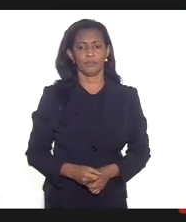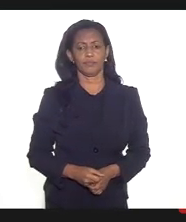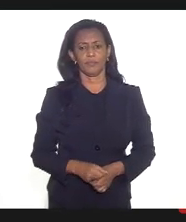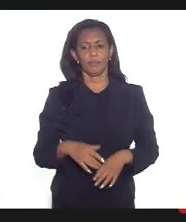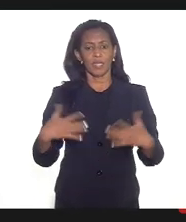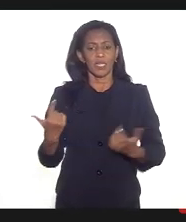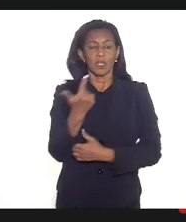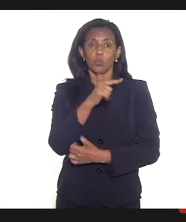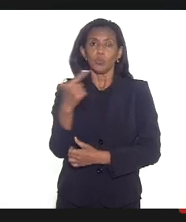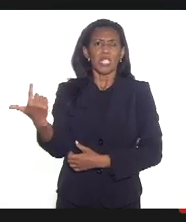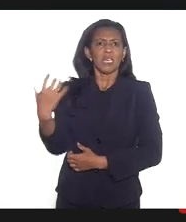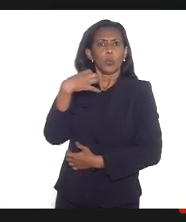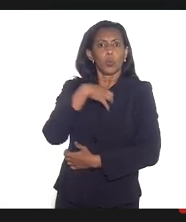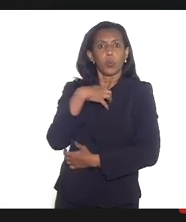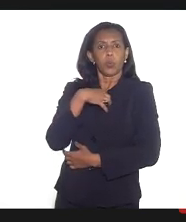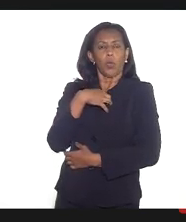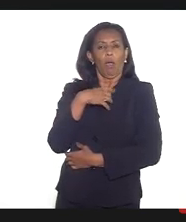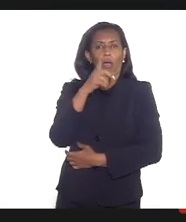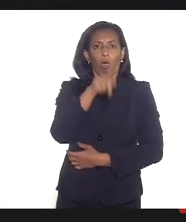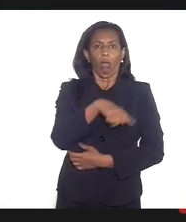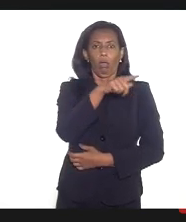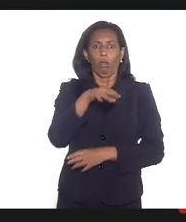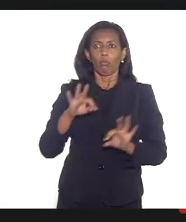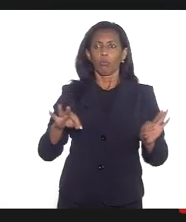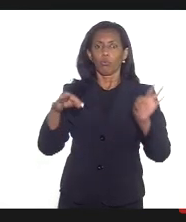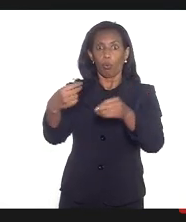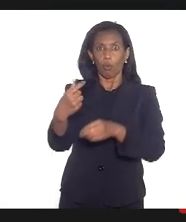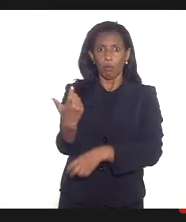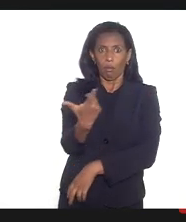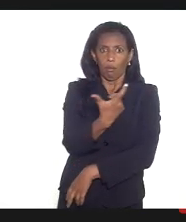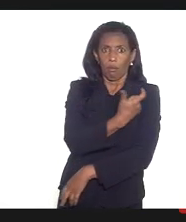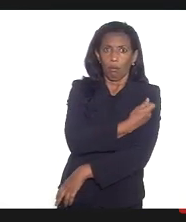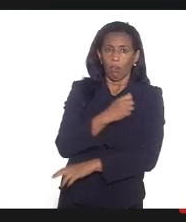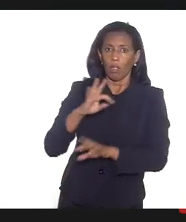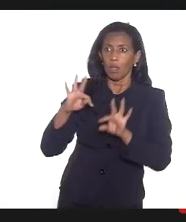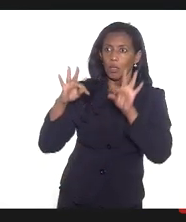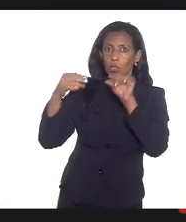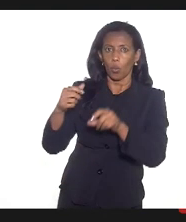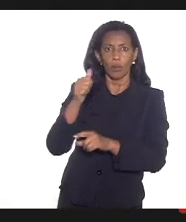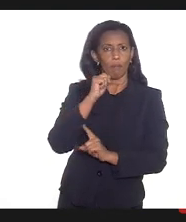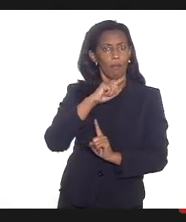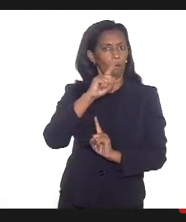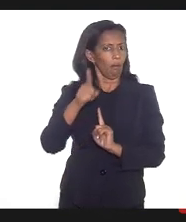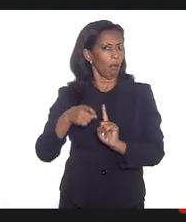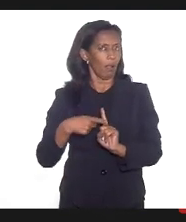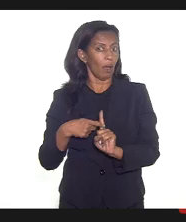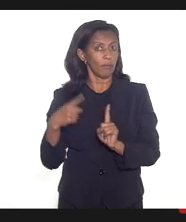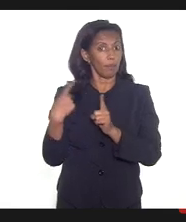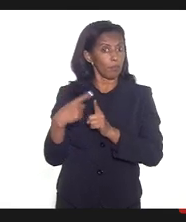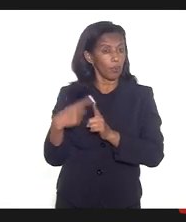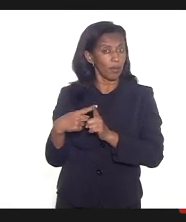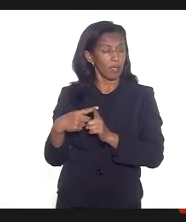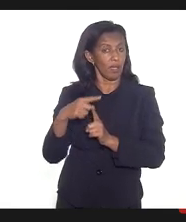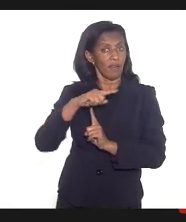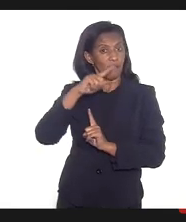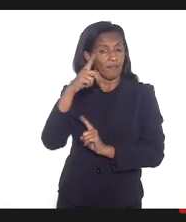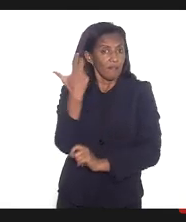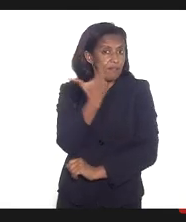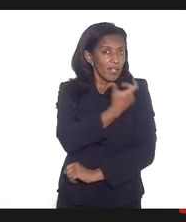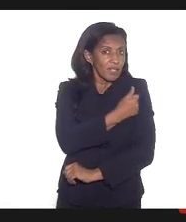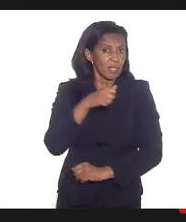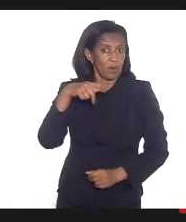não tem sentido suspender todas as vacinas em todas as gestantes porque vacinas como a da faz e